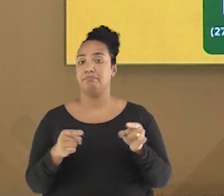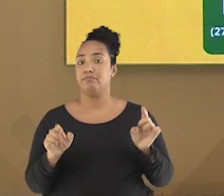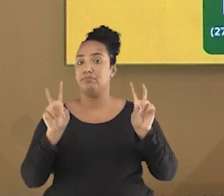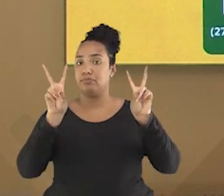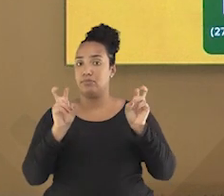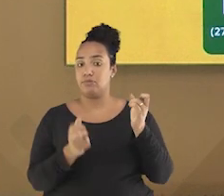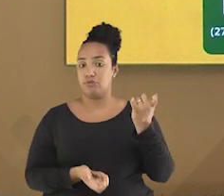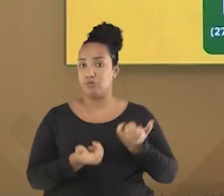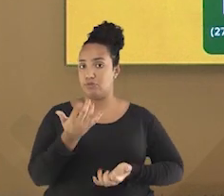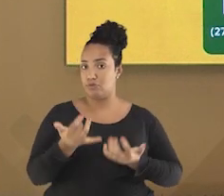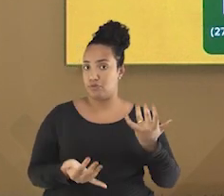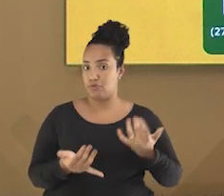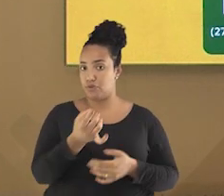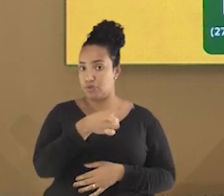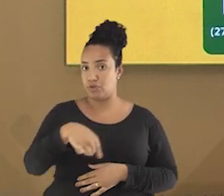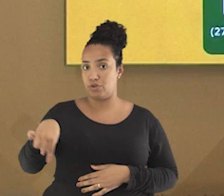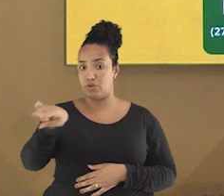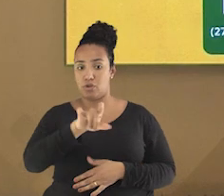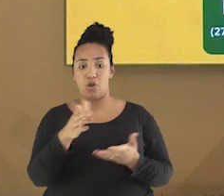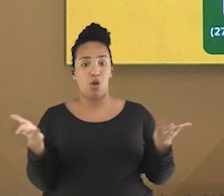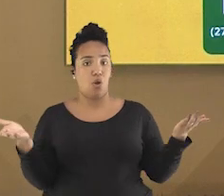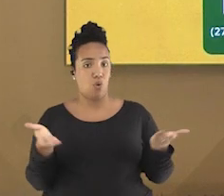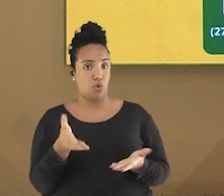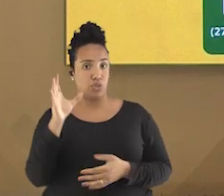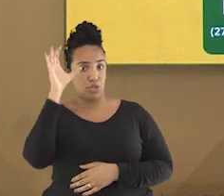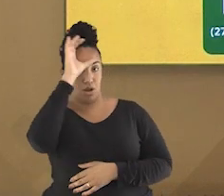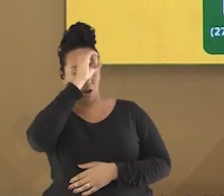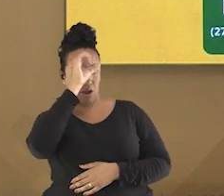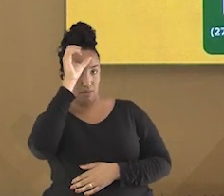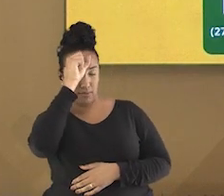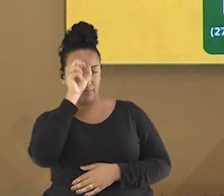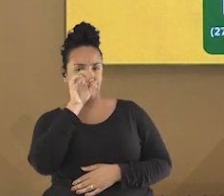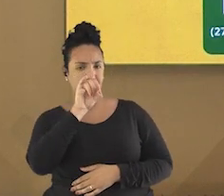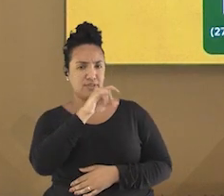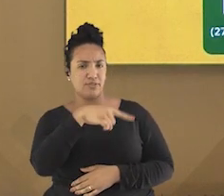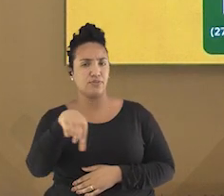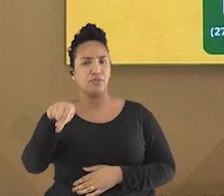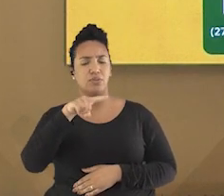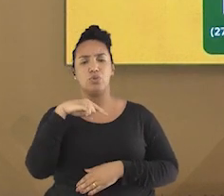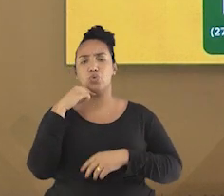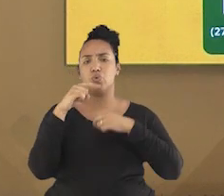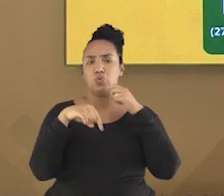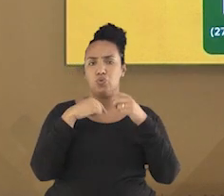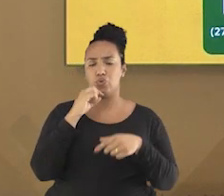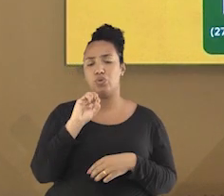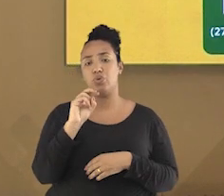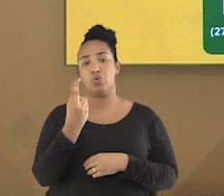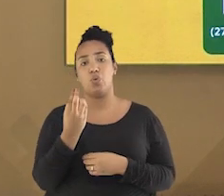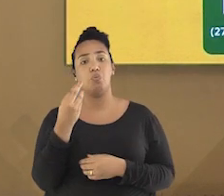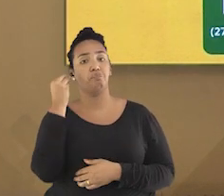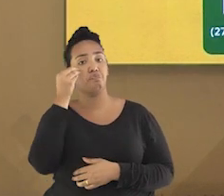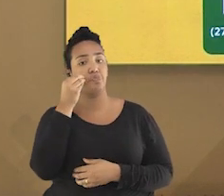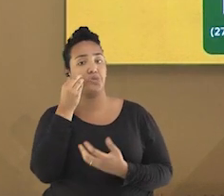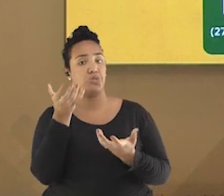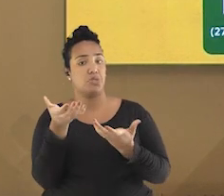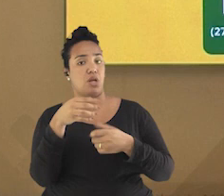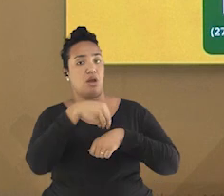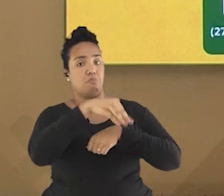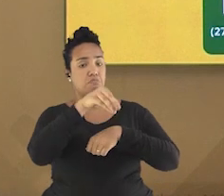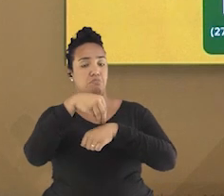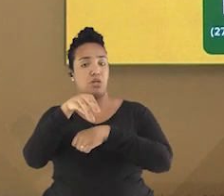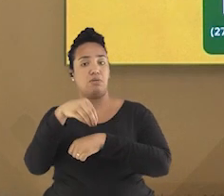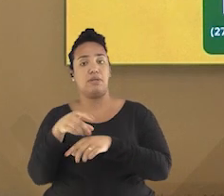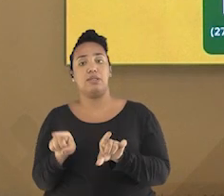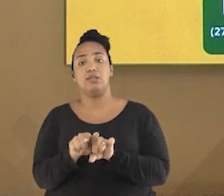e as queimadas que nós vimos na aula de hoje. Caso tenha dúvidas ou queira compartilhar suas experiências, e